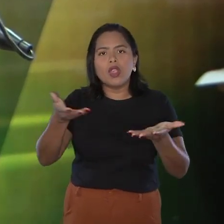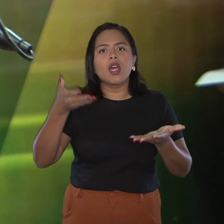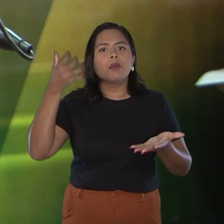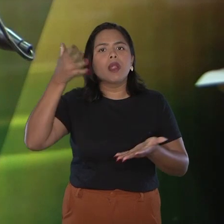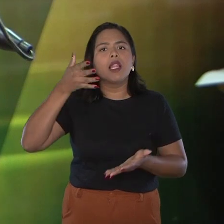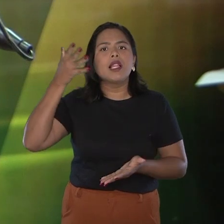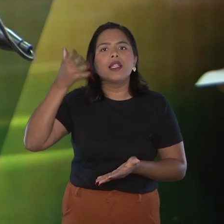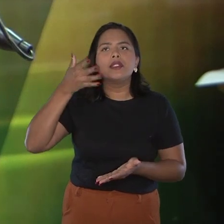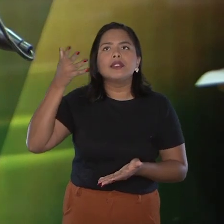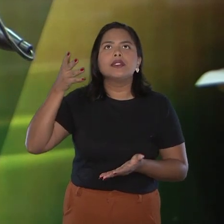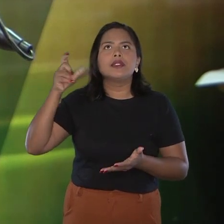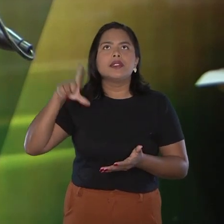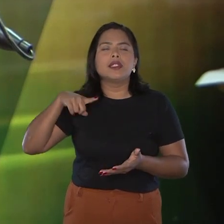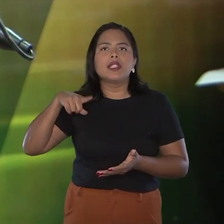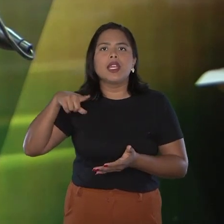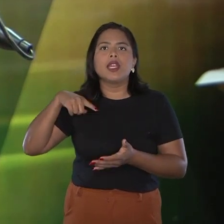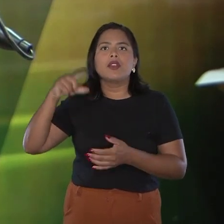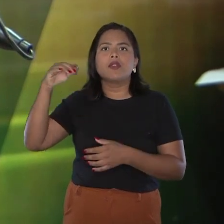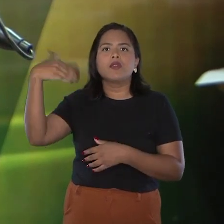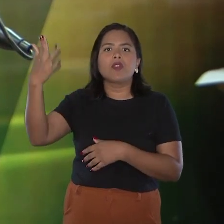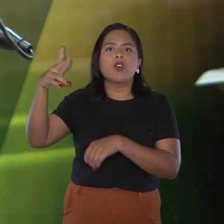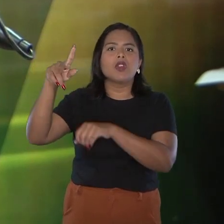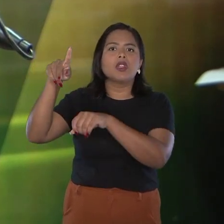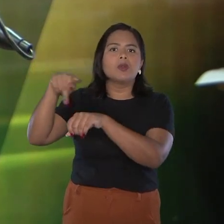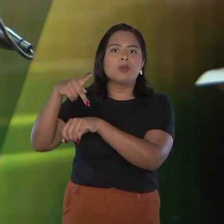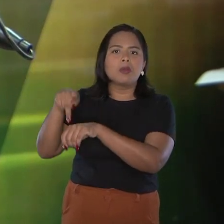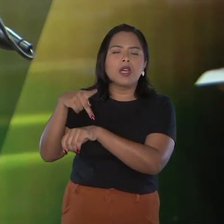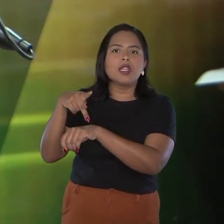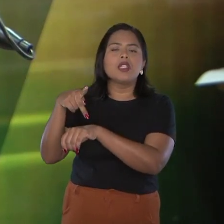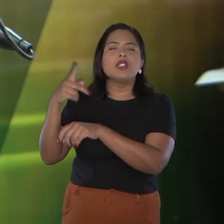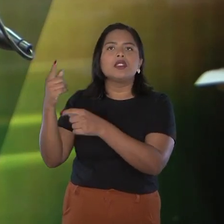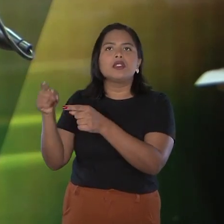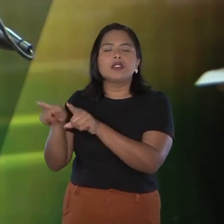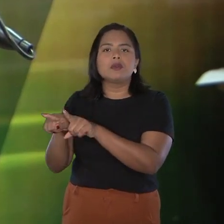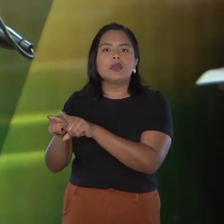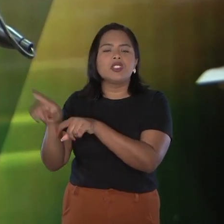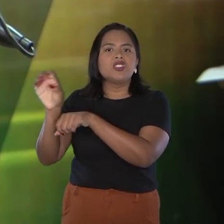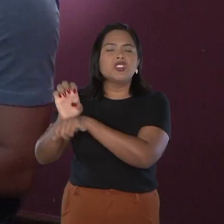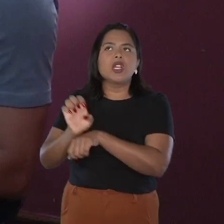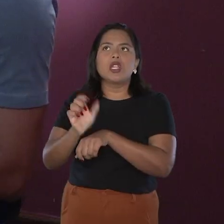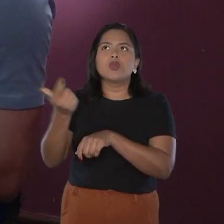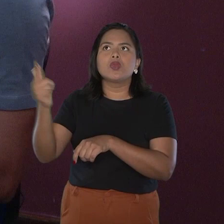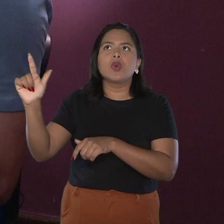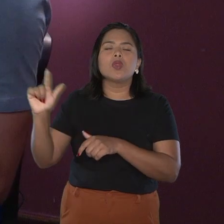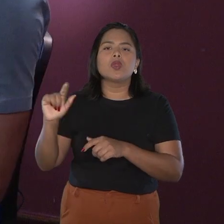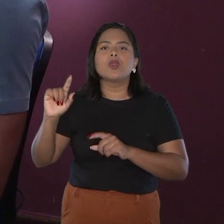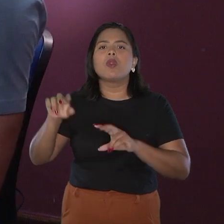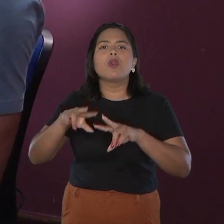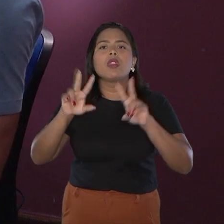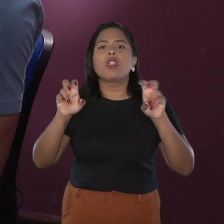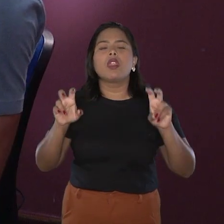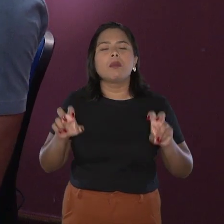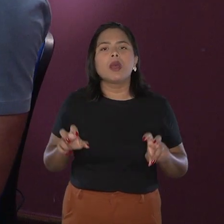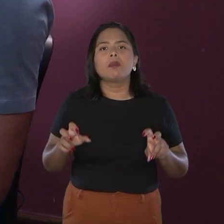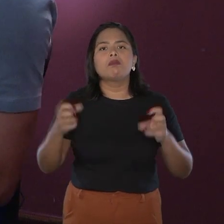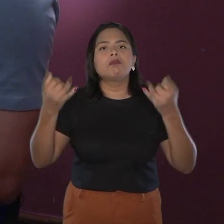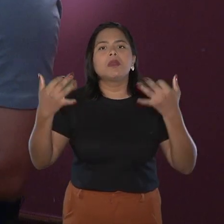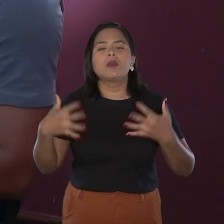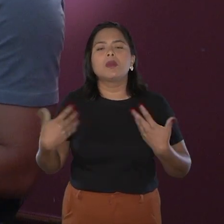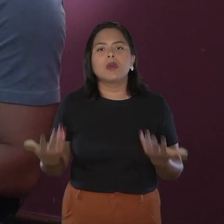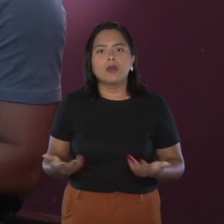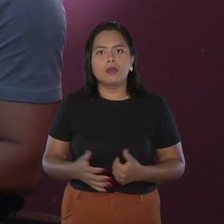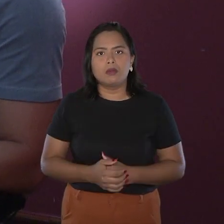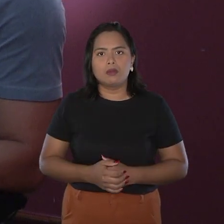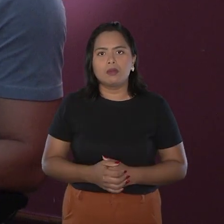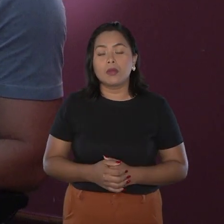outros estados e também de fora do país Quem são e quais são os temas que eles vão abordar no congresso muito boa pergunta O primeiro é